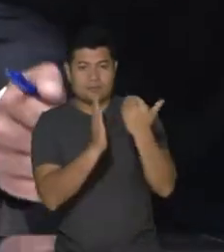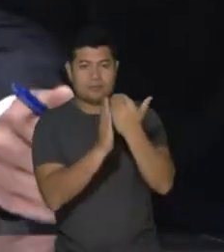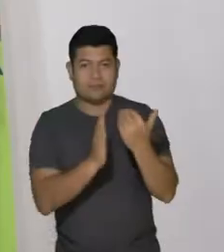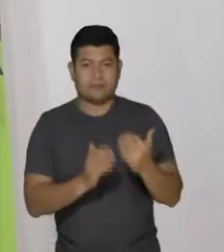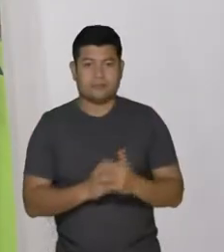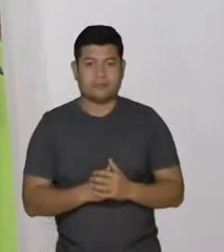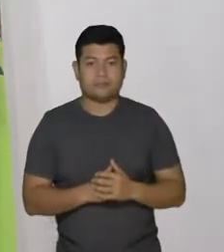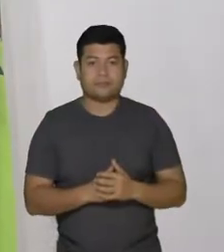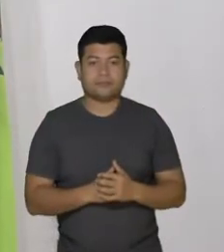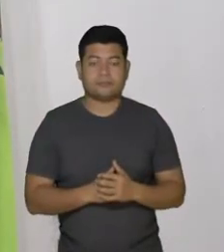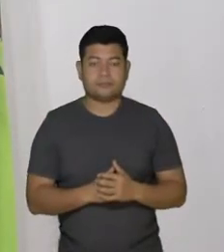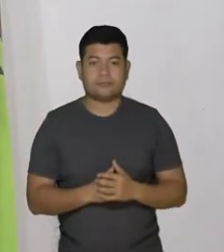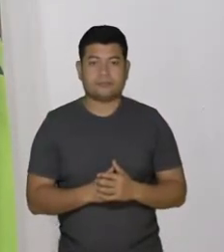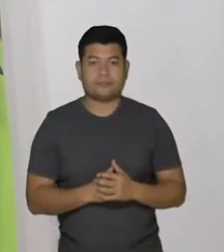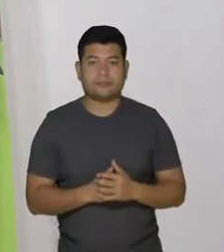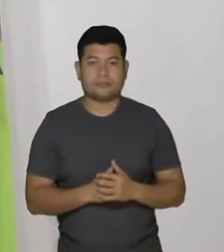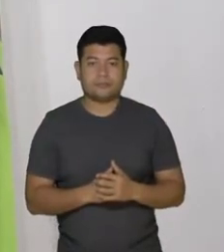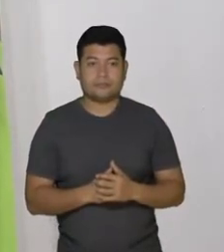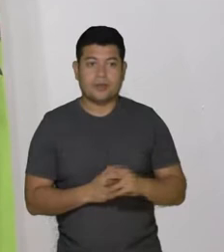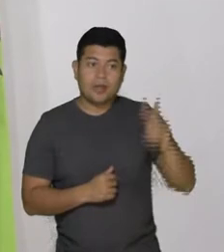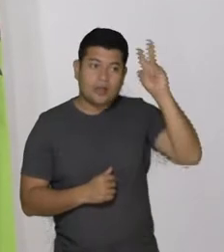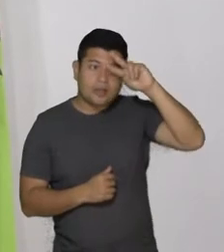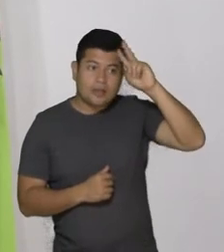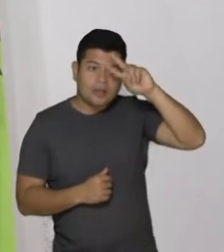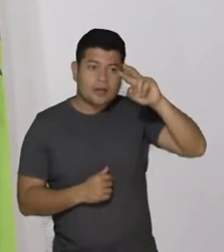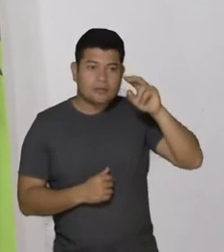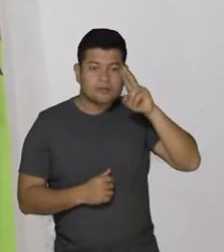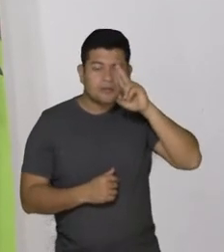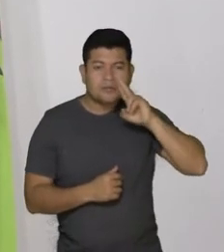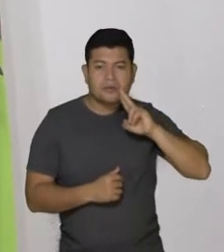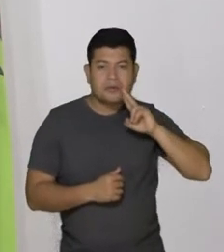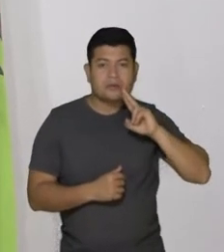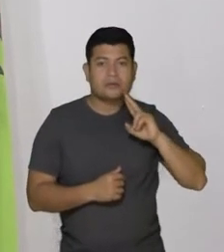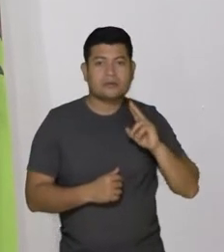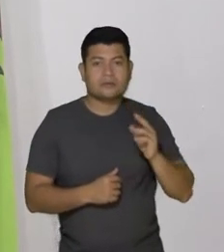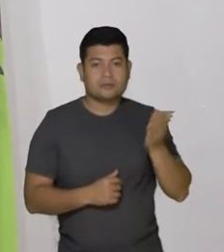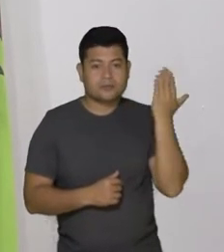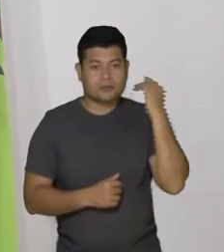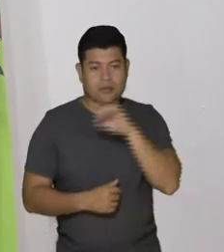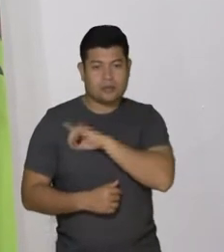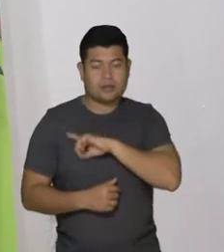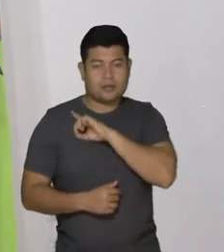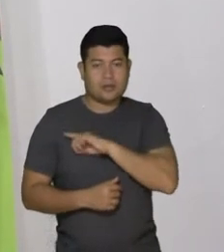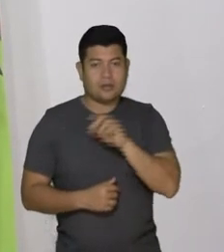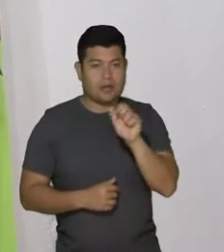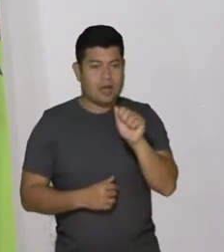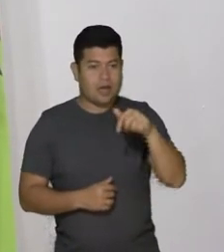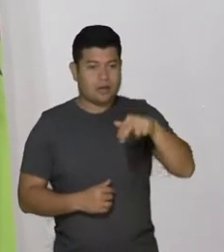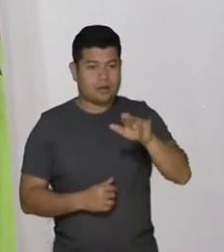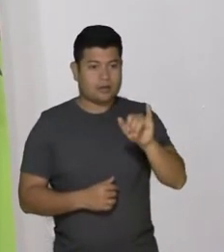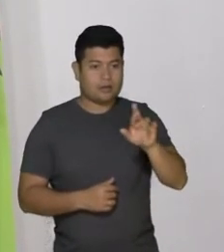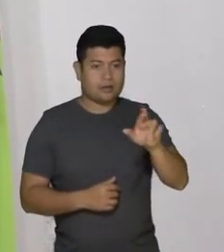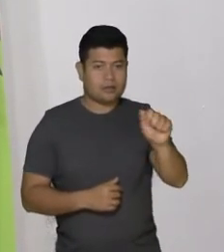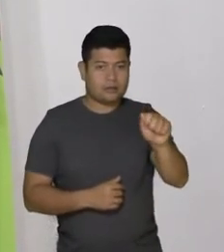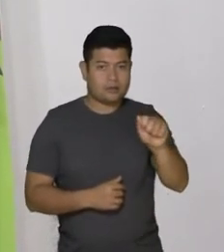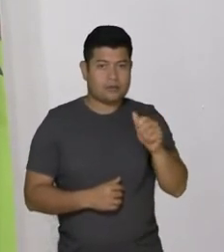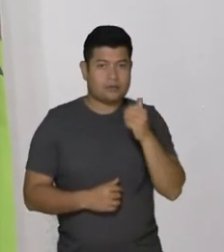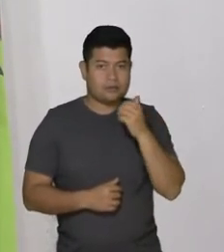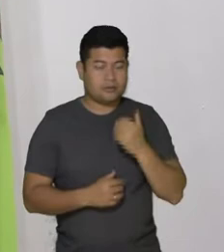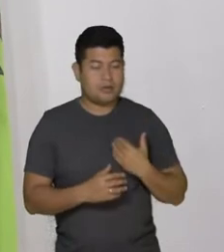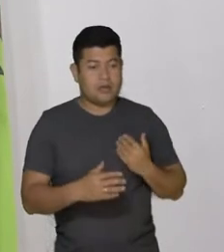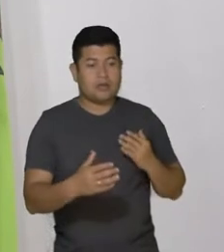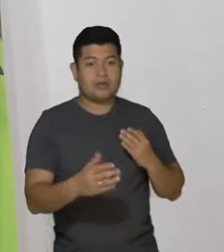esse daqui foi o processo lembra Deputado Ivan que o delegado Akira entrou na Delegacia Geral